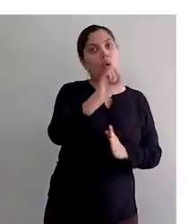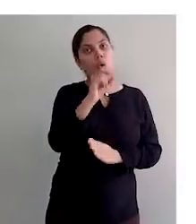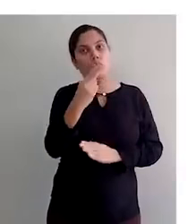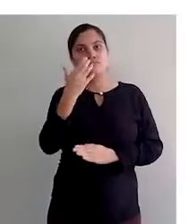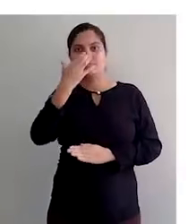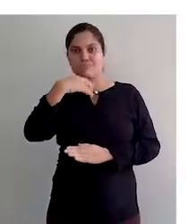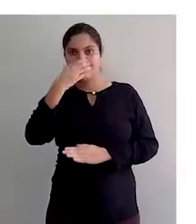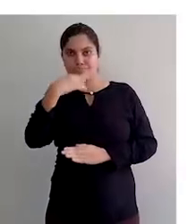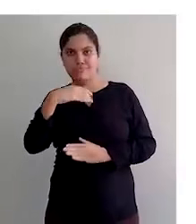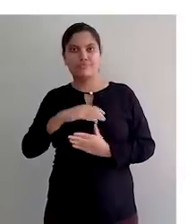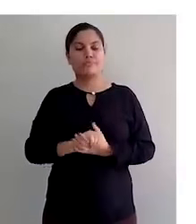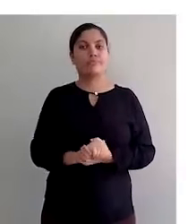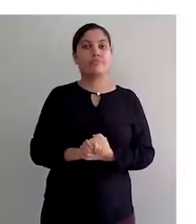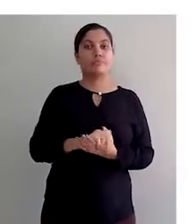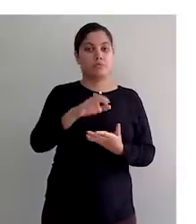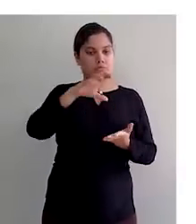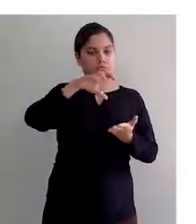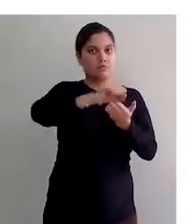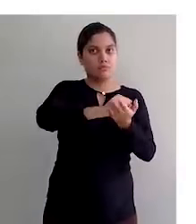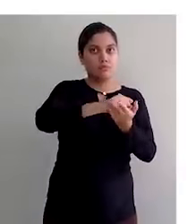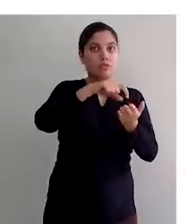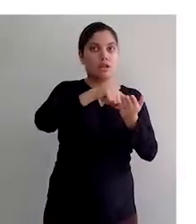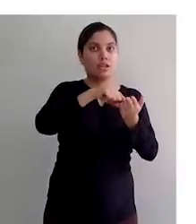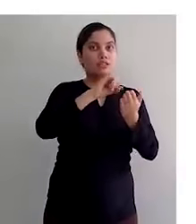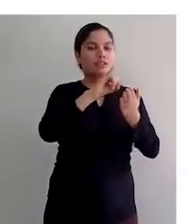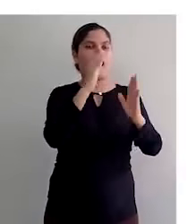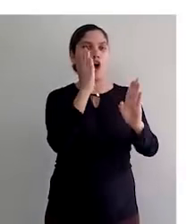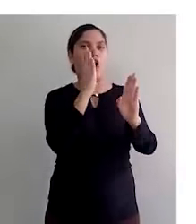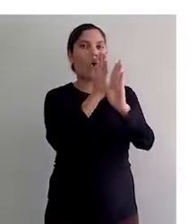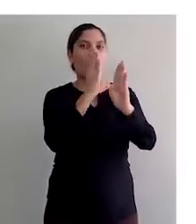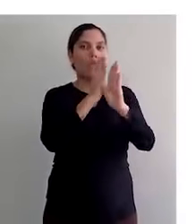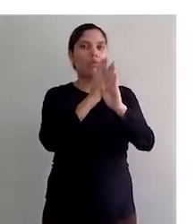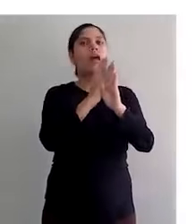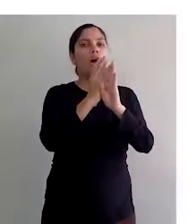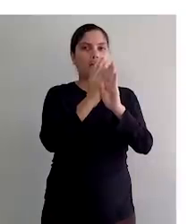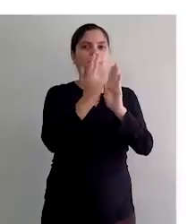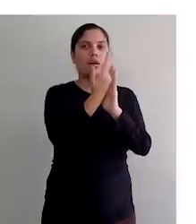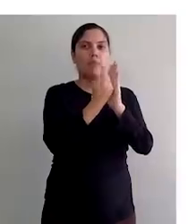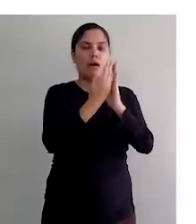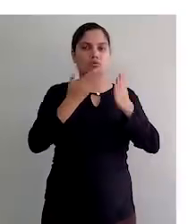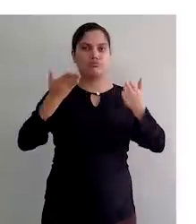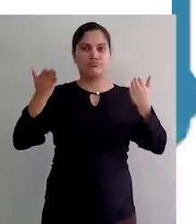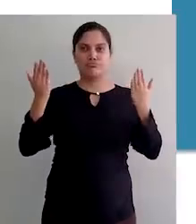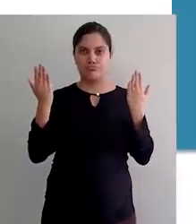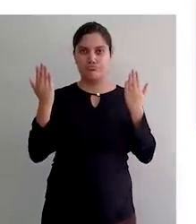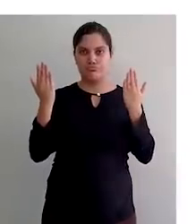Clique em Instalar quando encontrar o app da imagem abaixo.